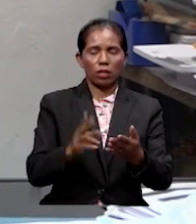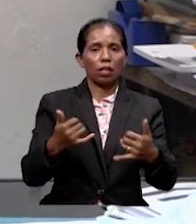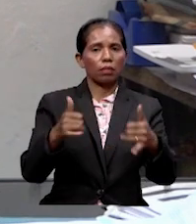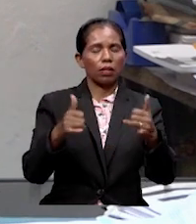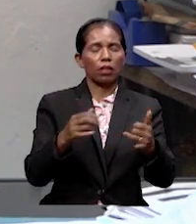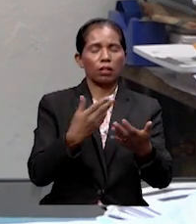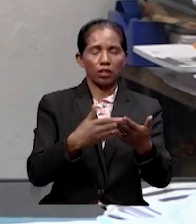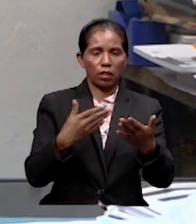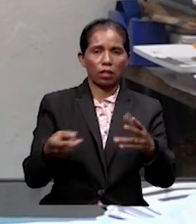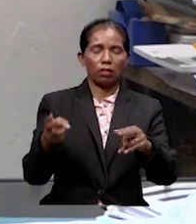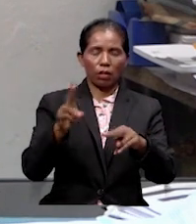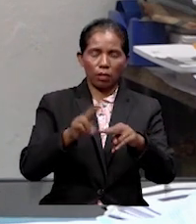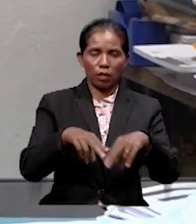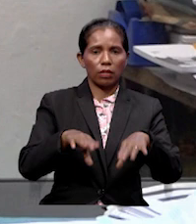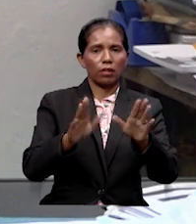insa